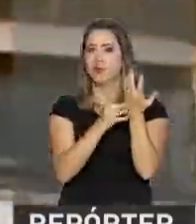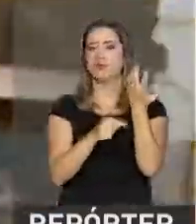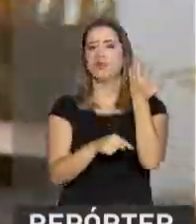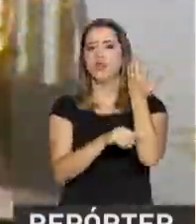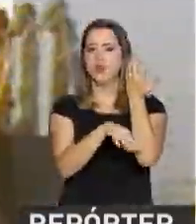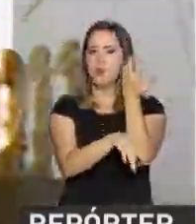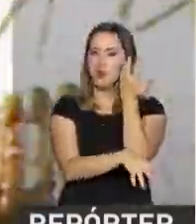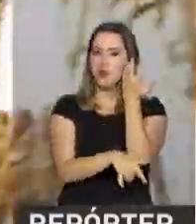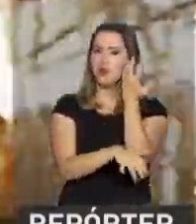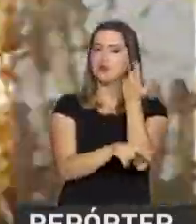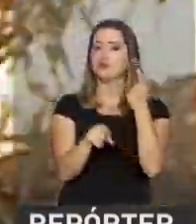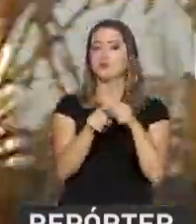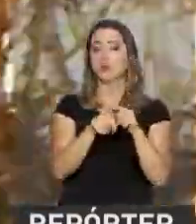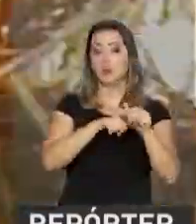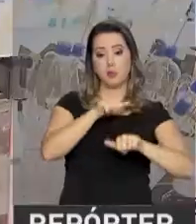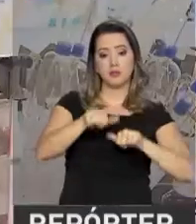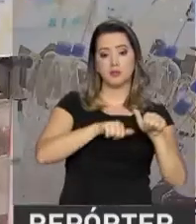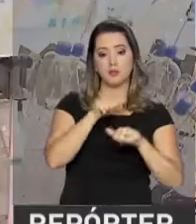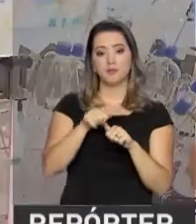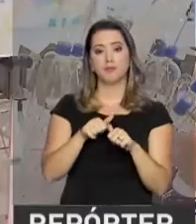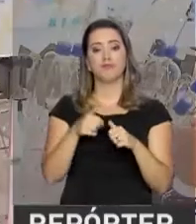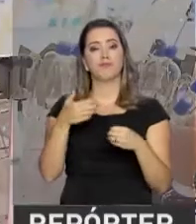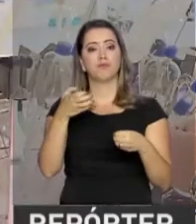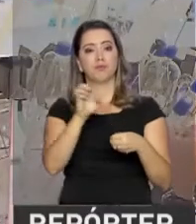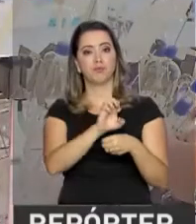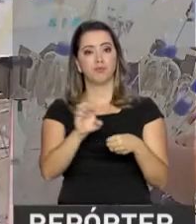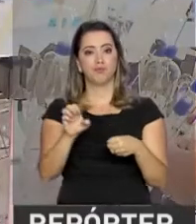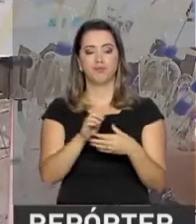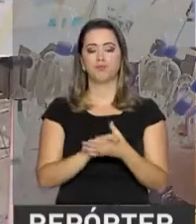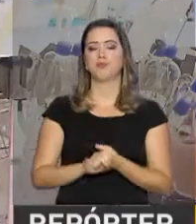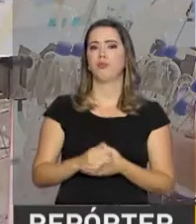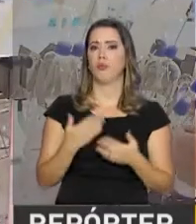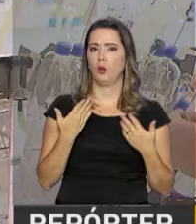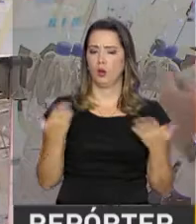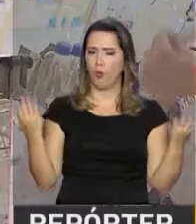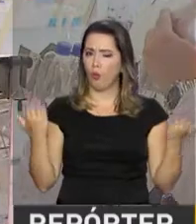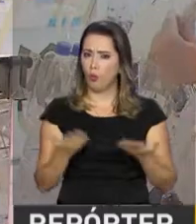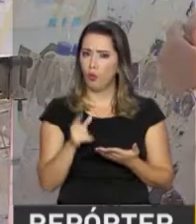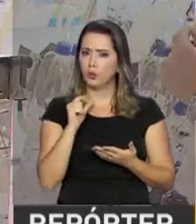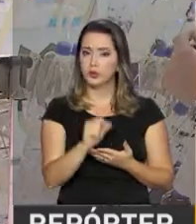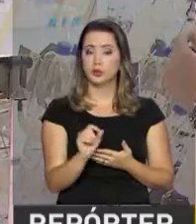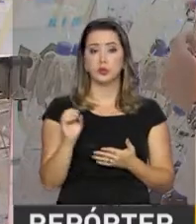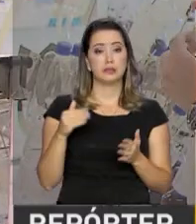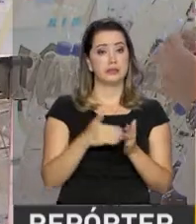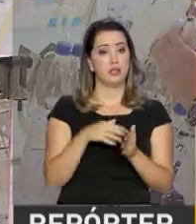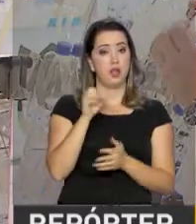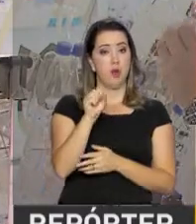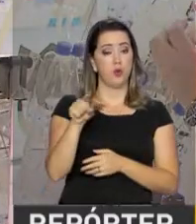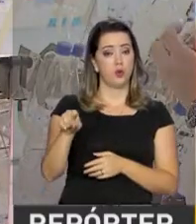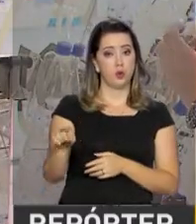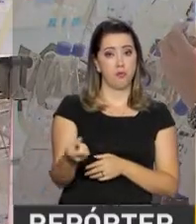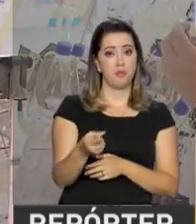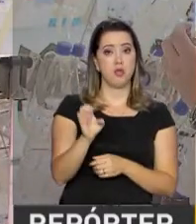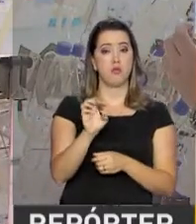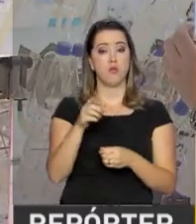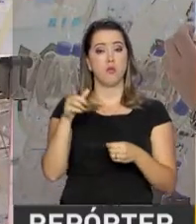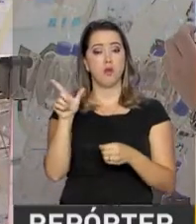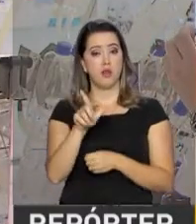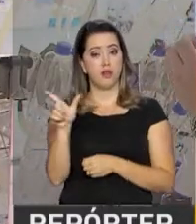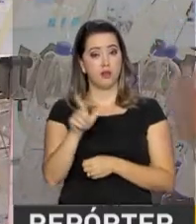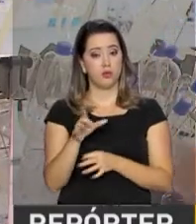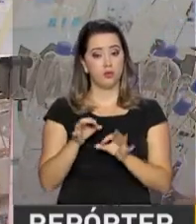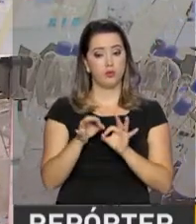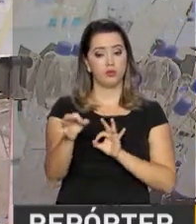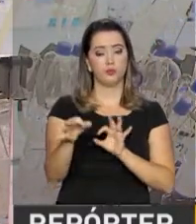se transformar em combustível na forma convencional as usinas produzem até 8 mil litros de etanol por hectare